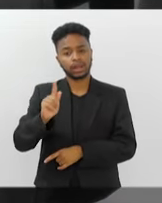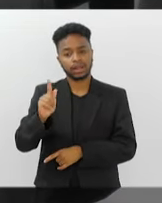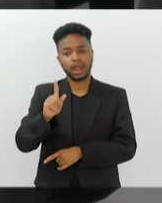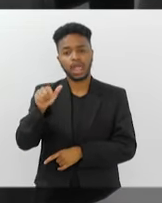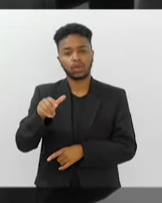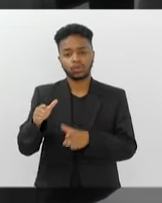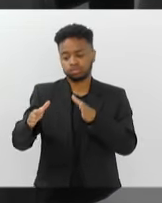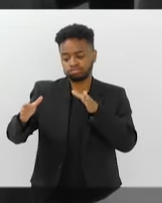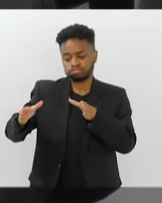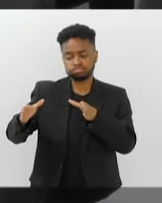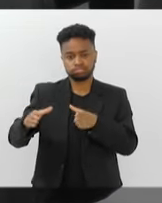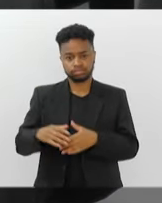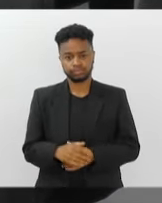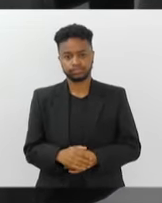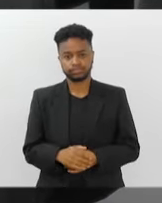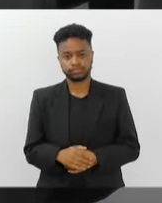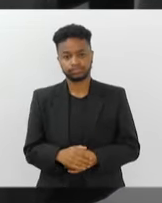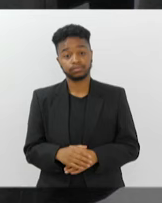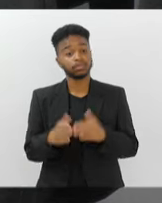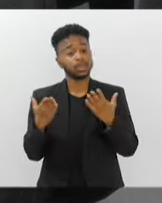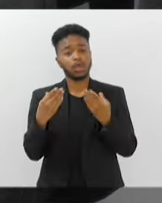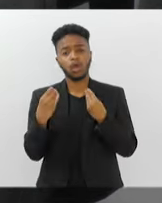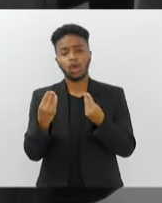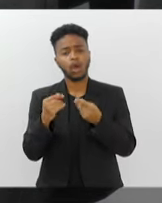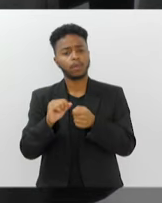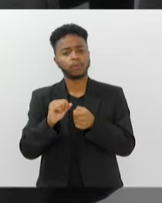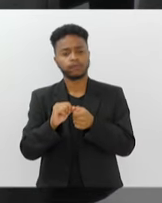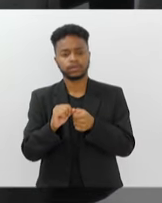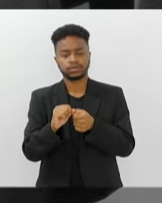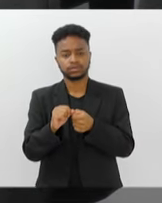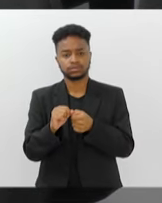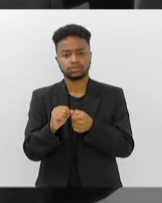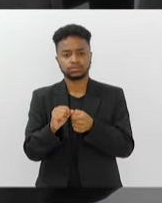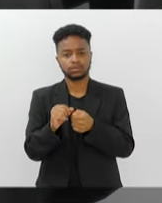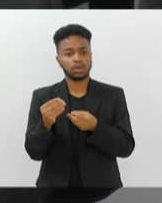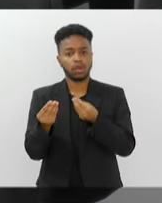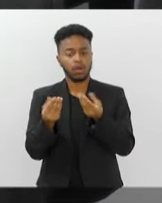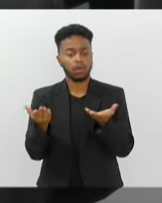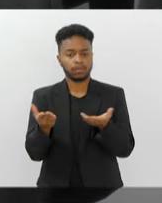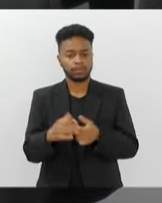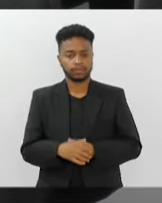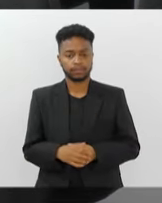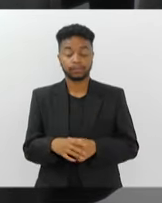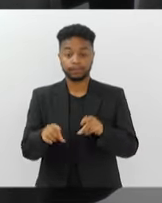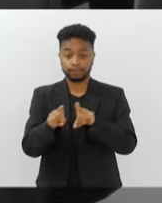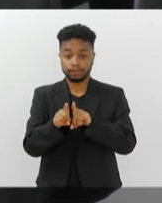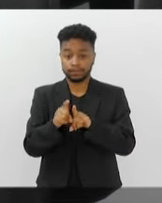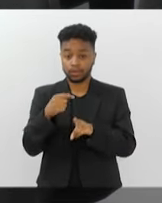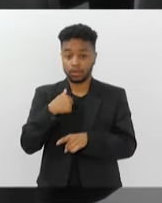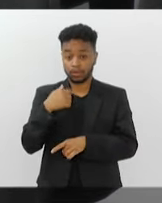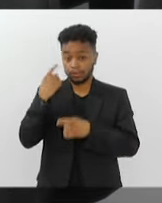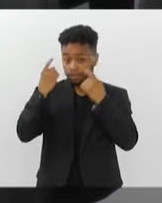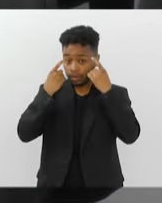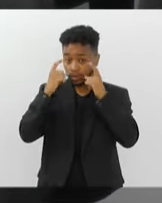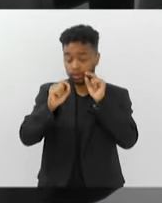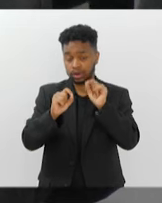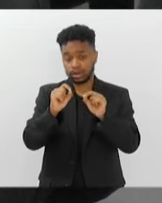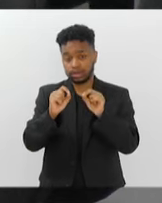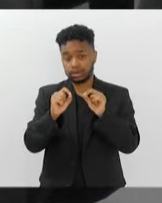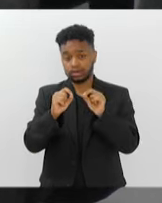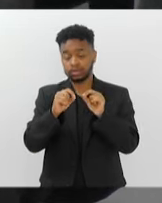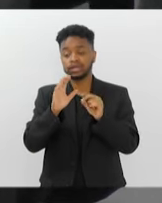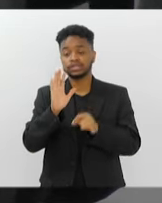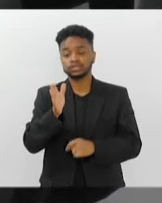desse tamanho assim enfim como é que vai ser feito esse esse monitoramento outra coisa que tem me preocupado que já está alcançando